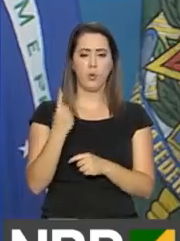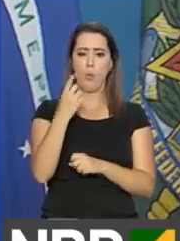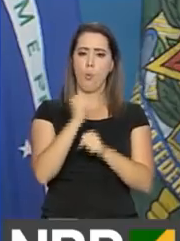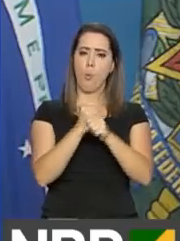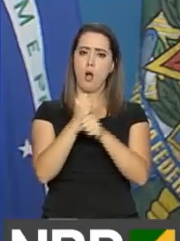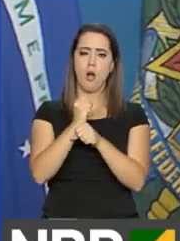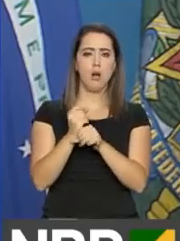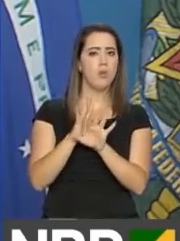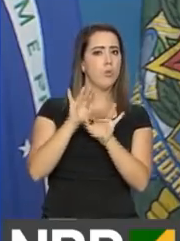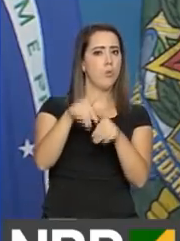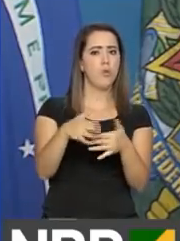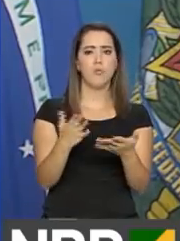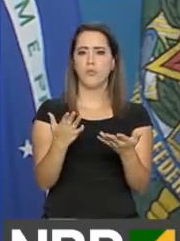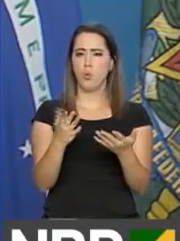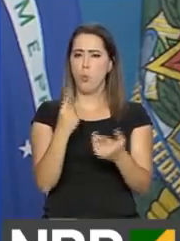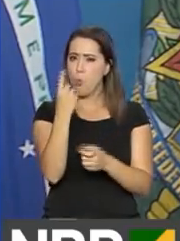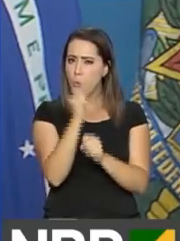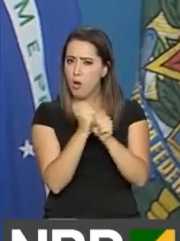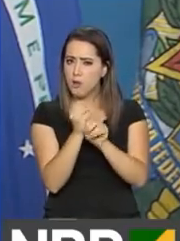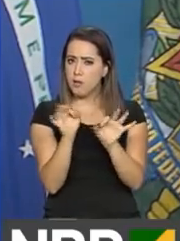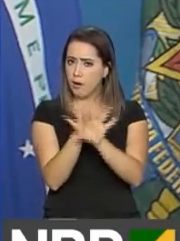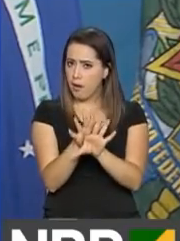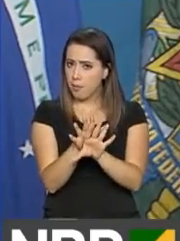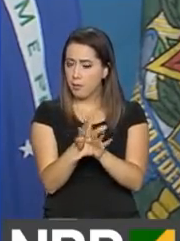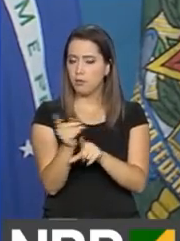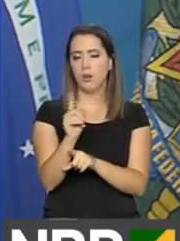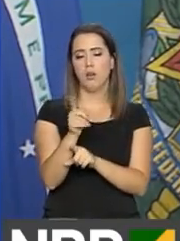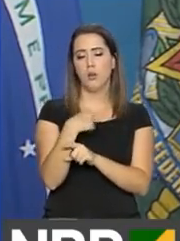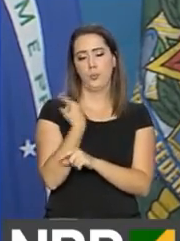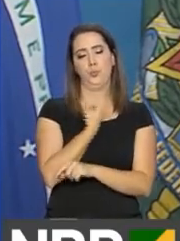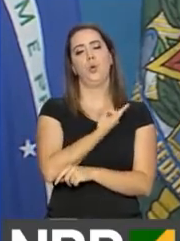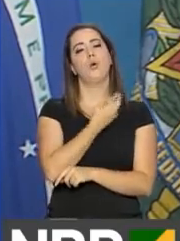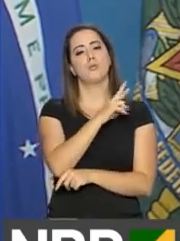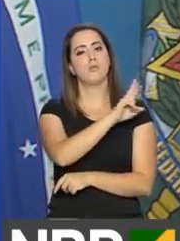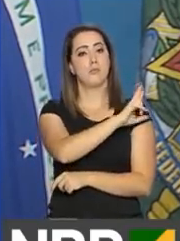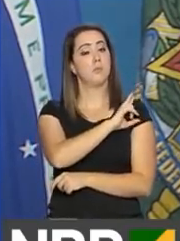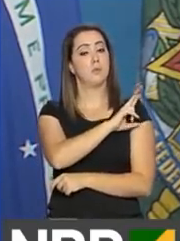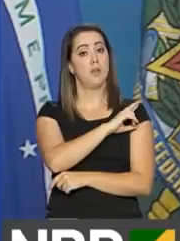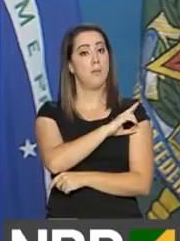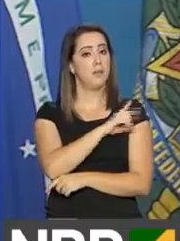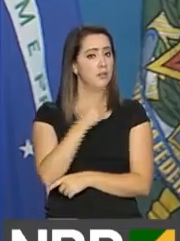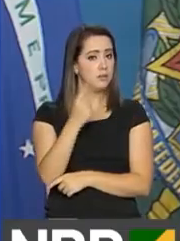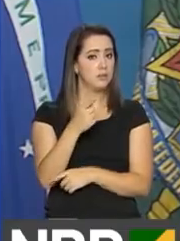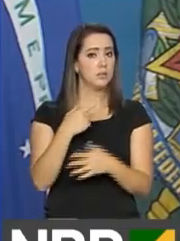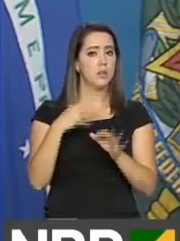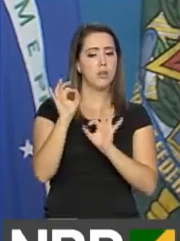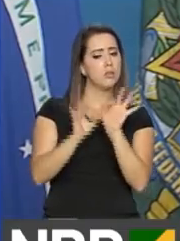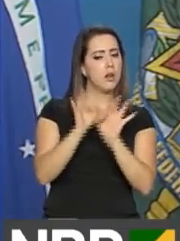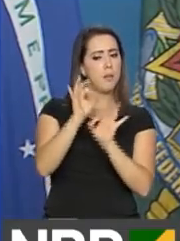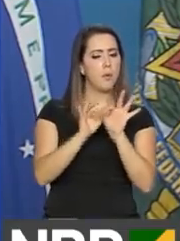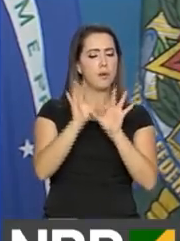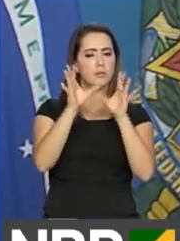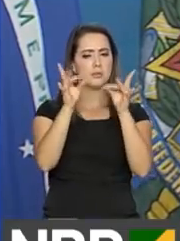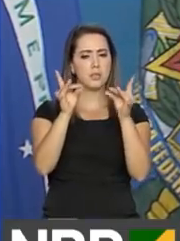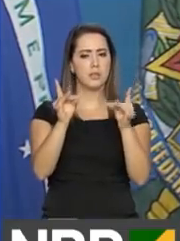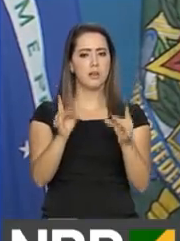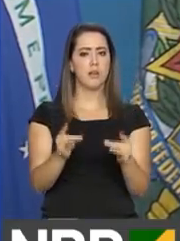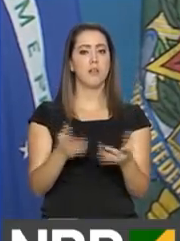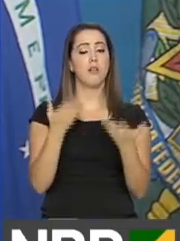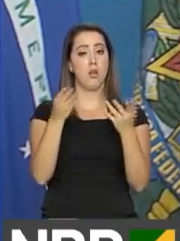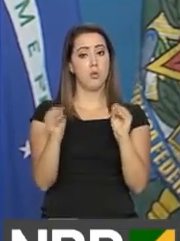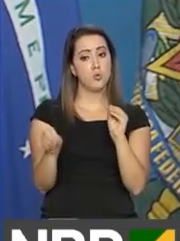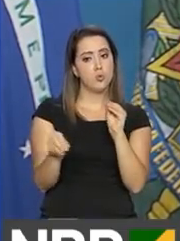para o outro nós eliminaremos o défice público mas tivemos a responsabilidade de realizava de fazê lo comenta